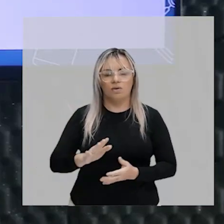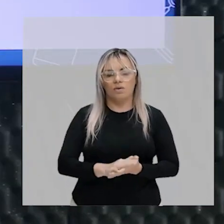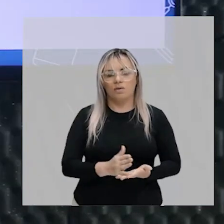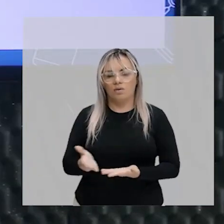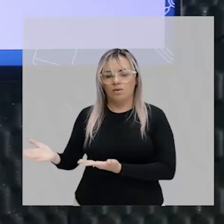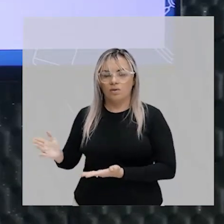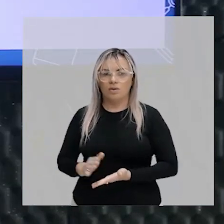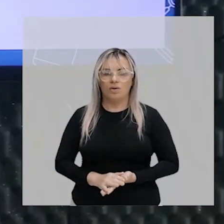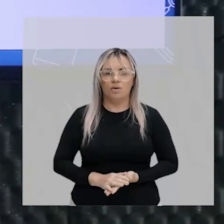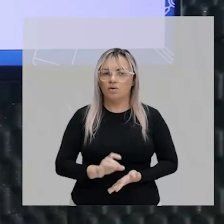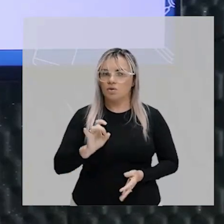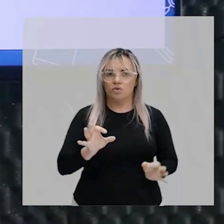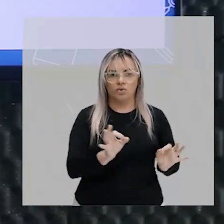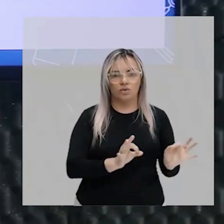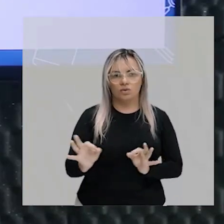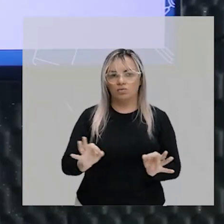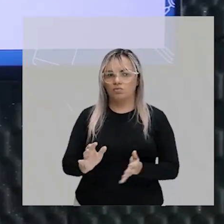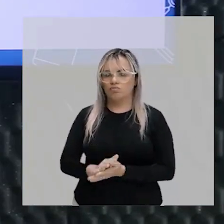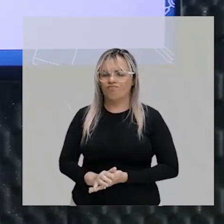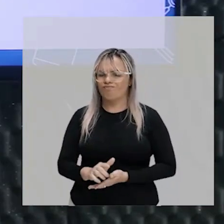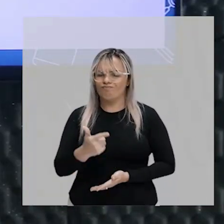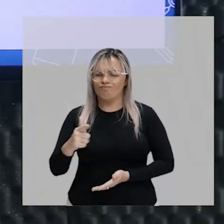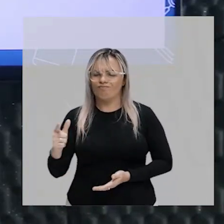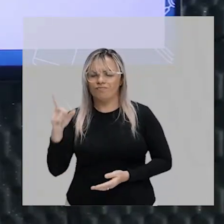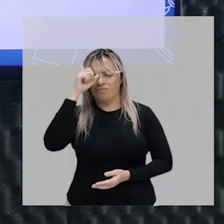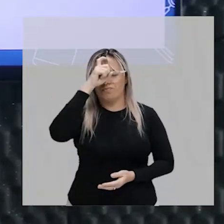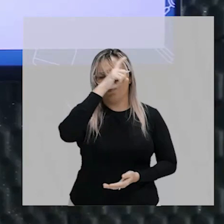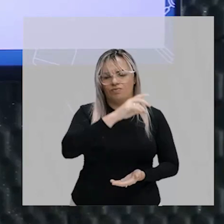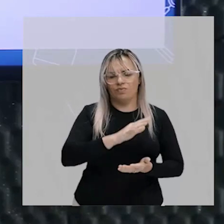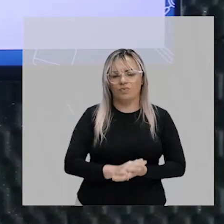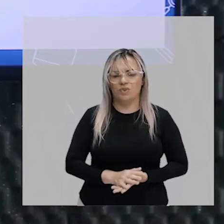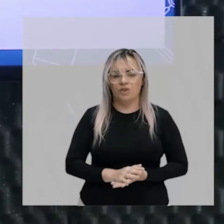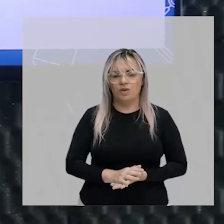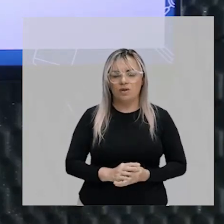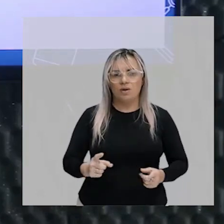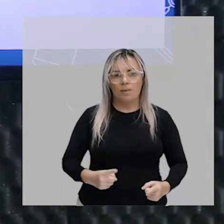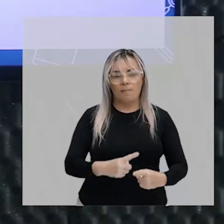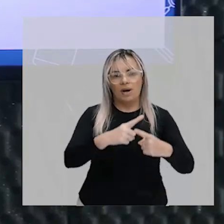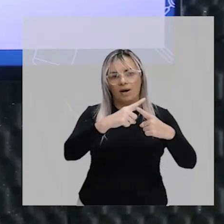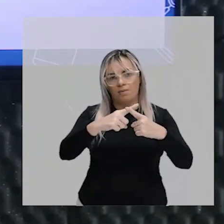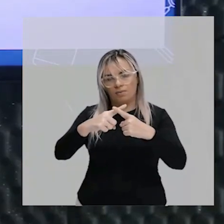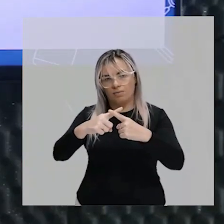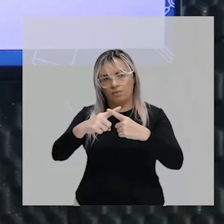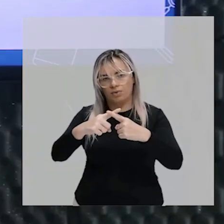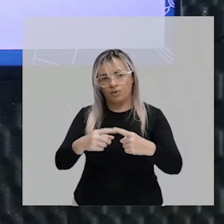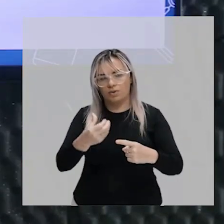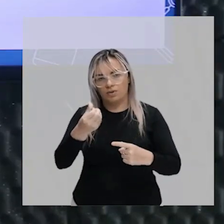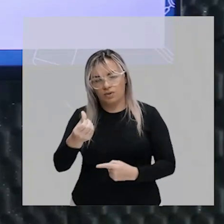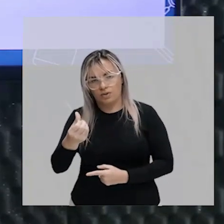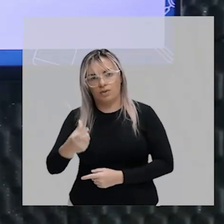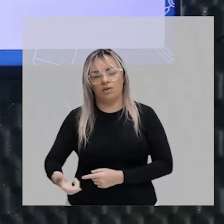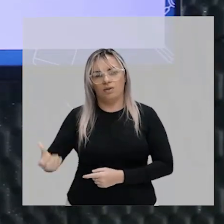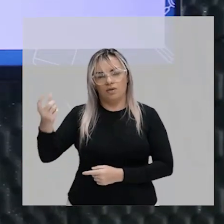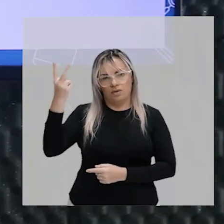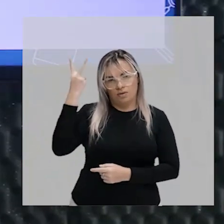só organizar não tem mistério não então para múltiplo você sai multiplicando por números naturais para divisores